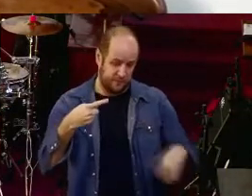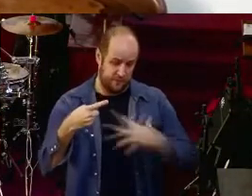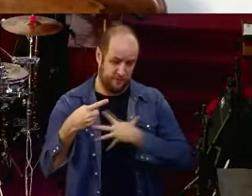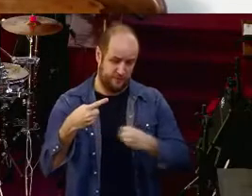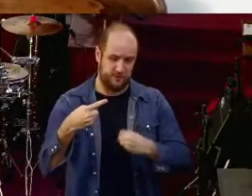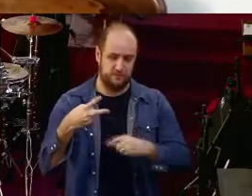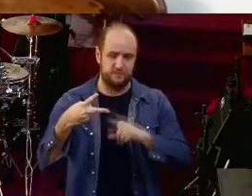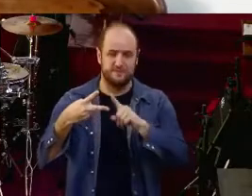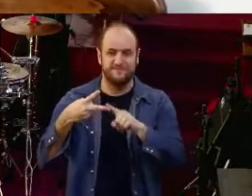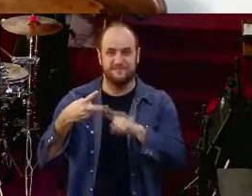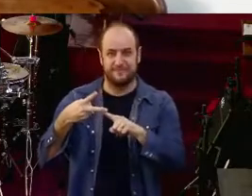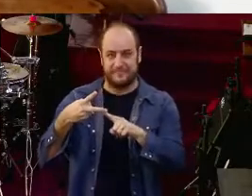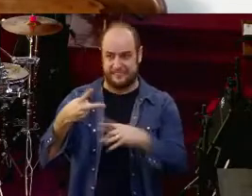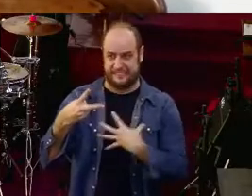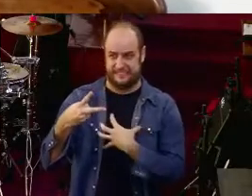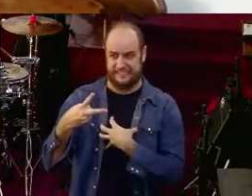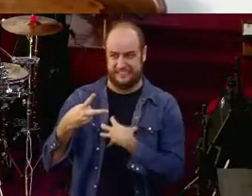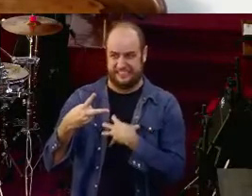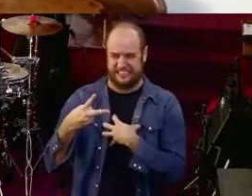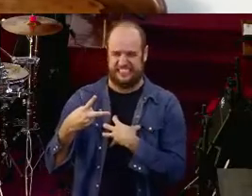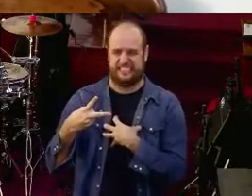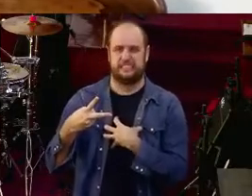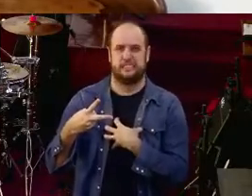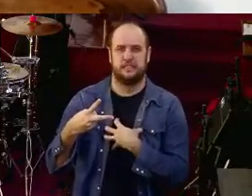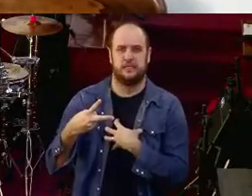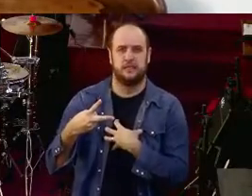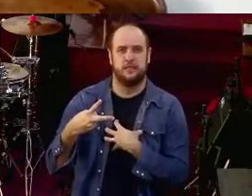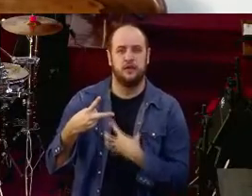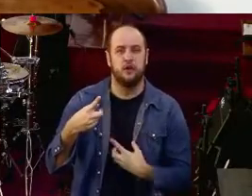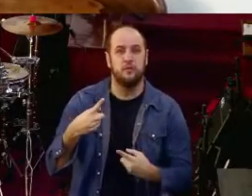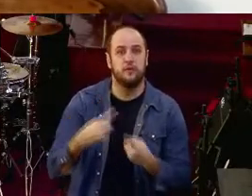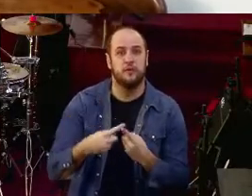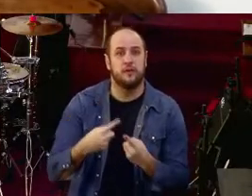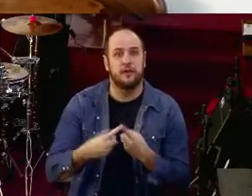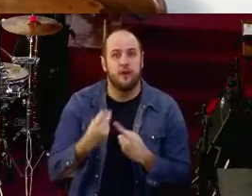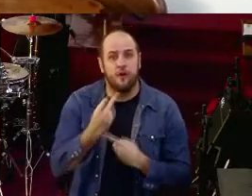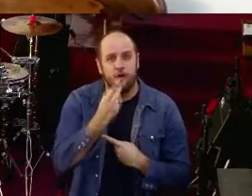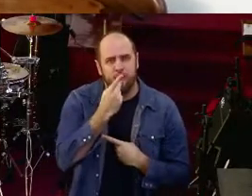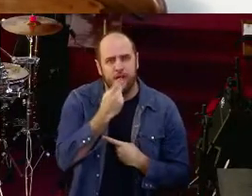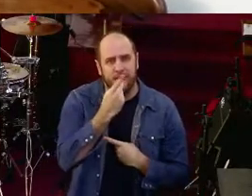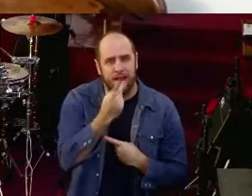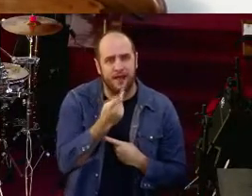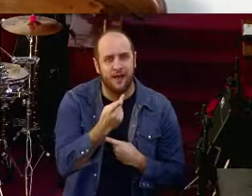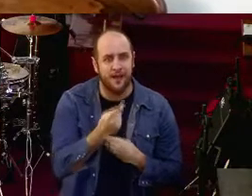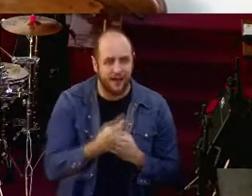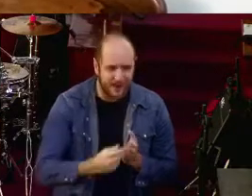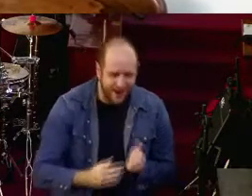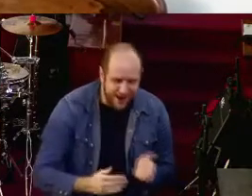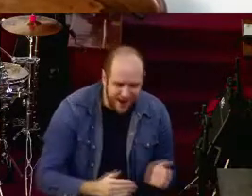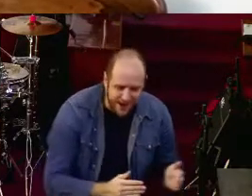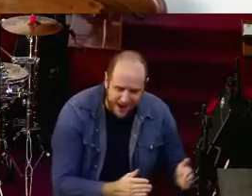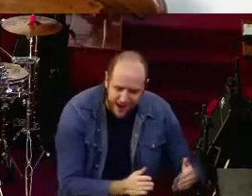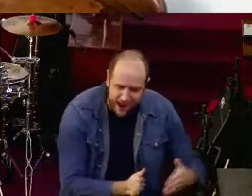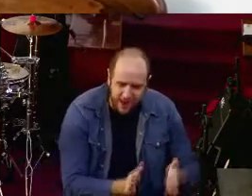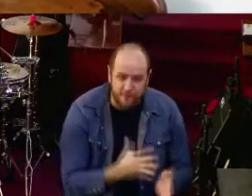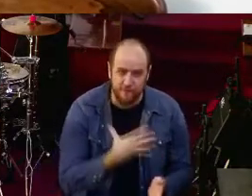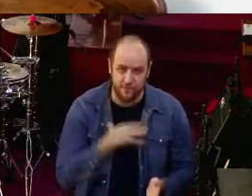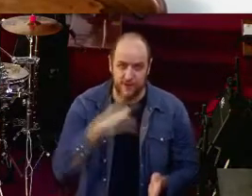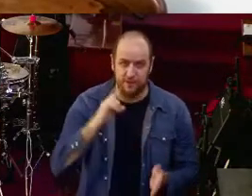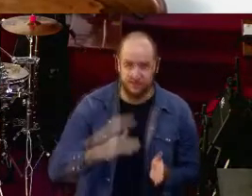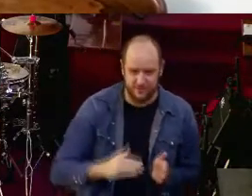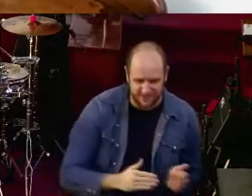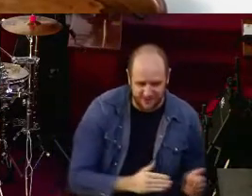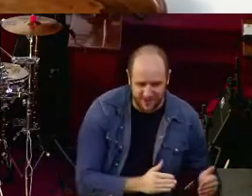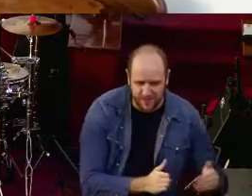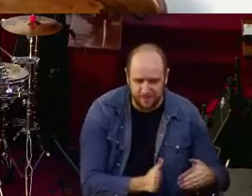na gente, porque a segunda certeza fala que o caminho do Filho de Deus é o caminho